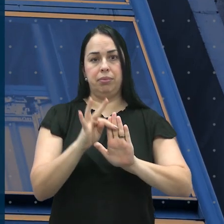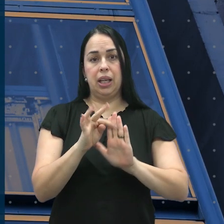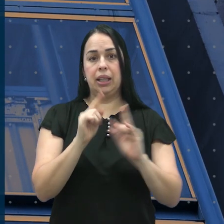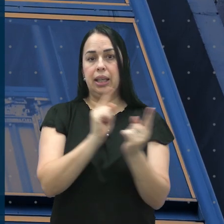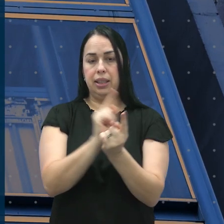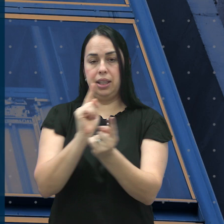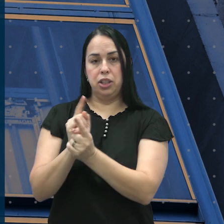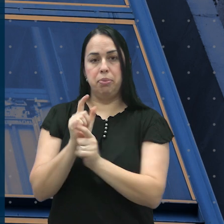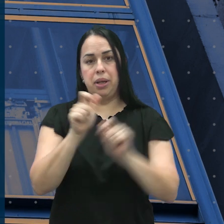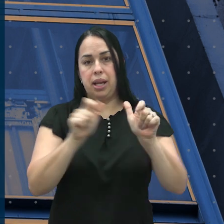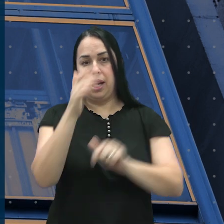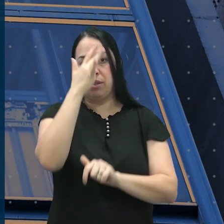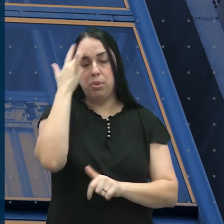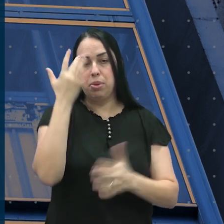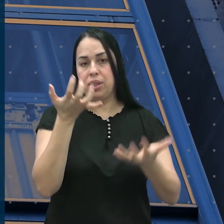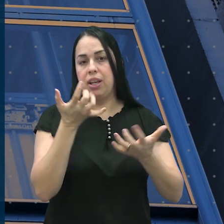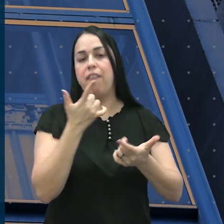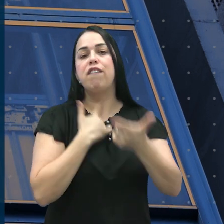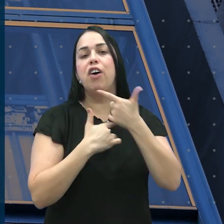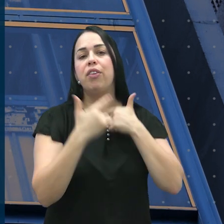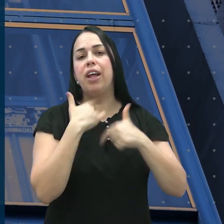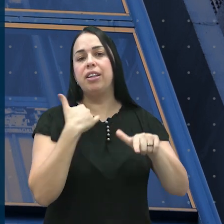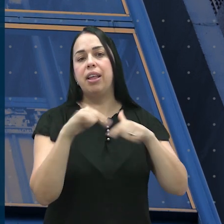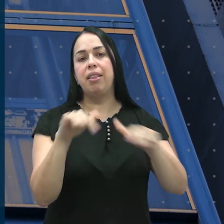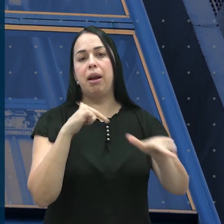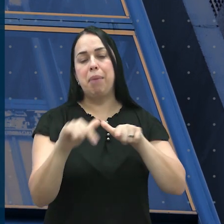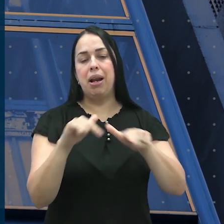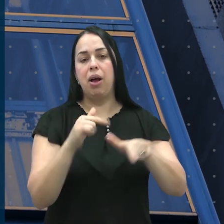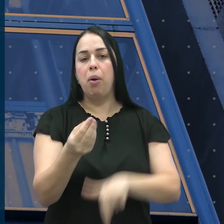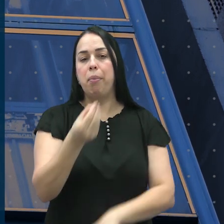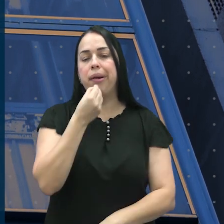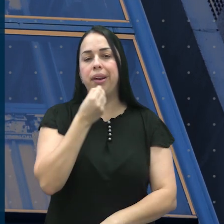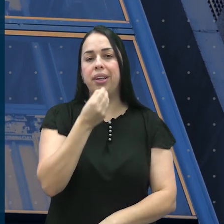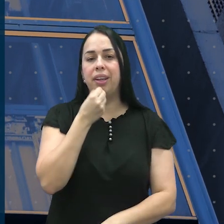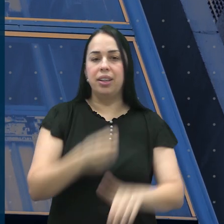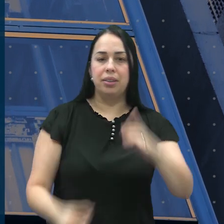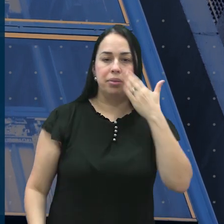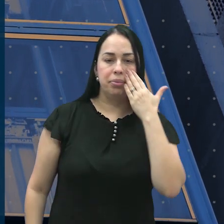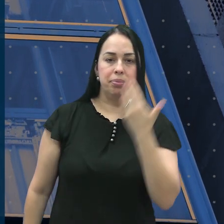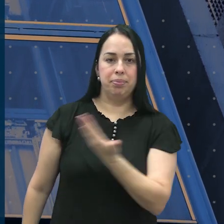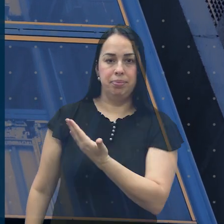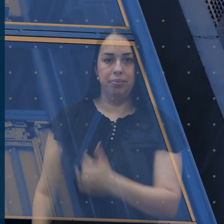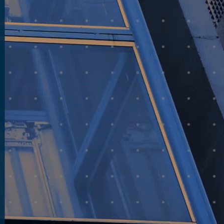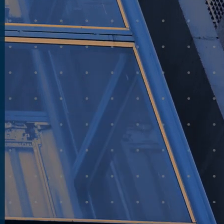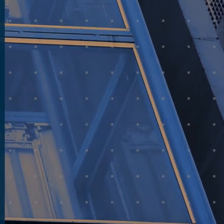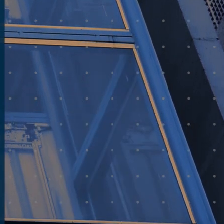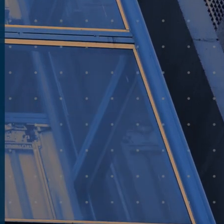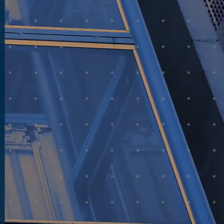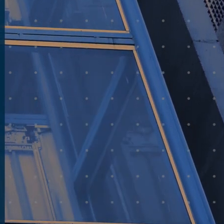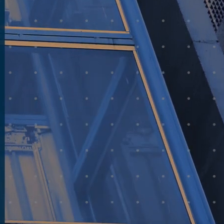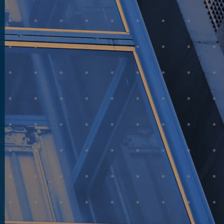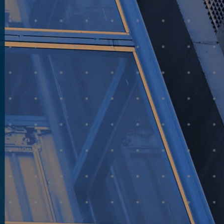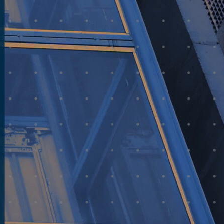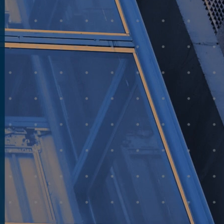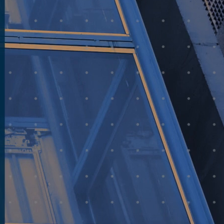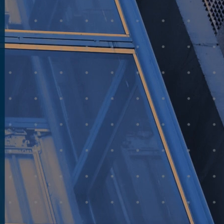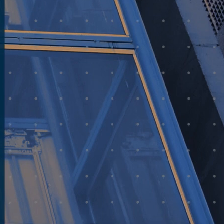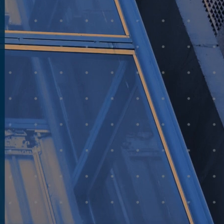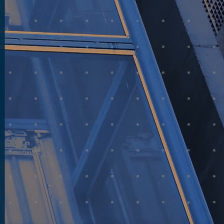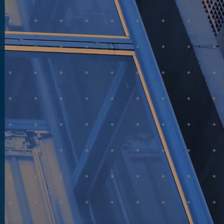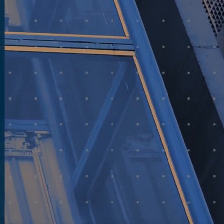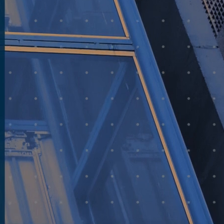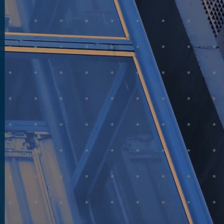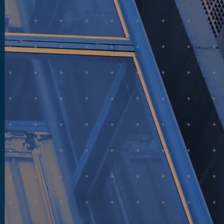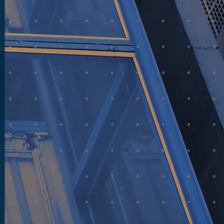O PAT, o Posto de Atendimento ao Trabalhador de São José dos Campos, tem oportunidade de emprego para açougueiro, agente